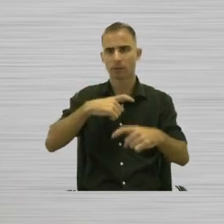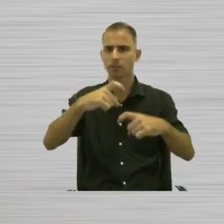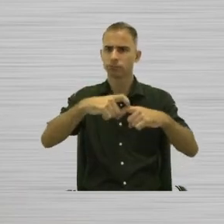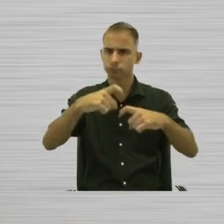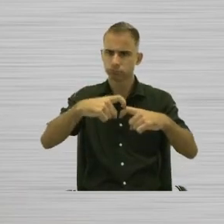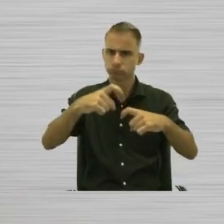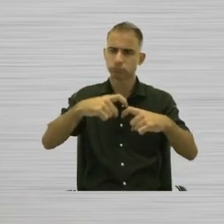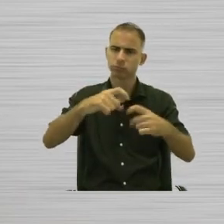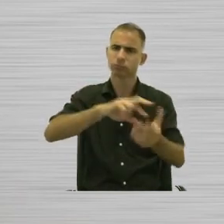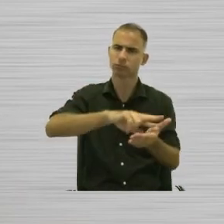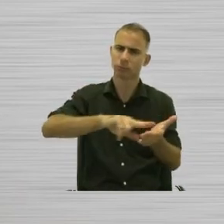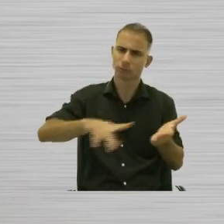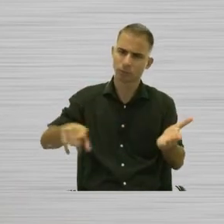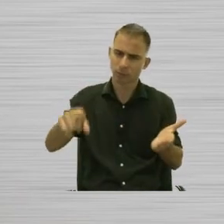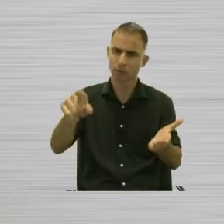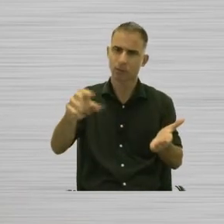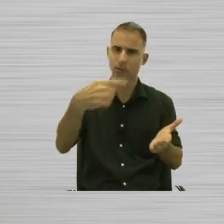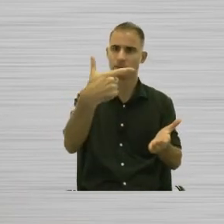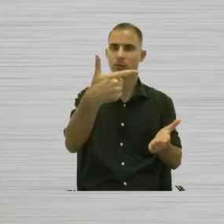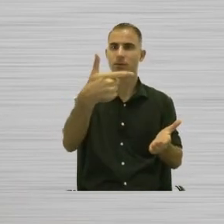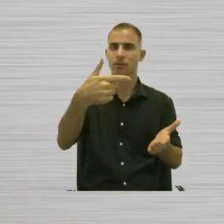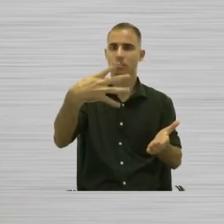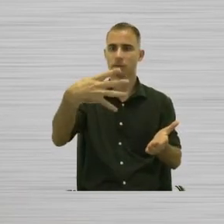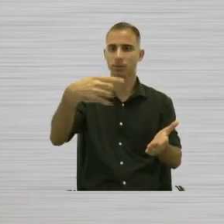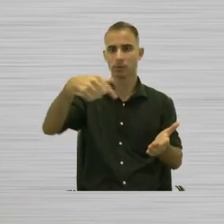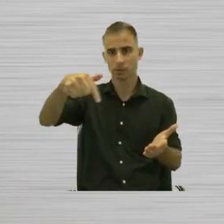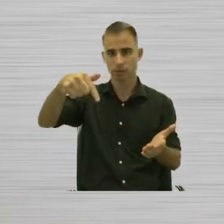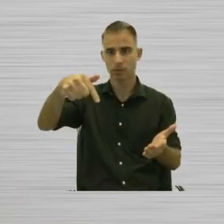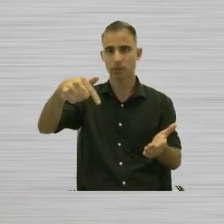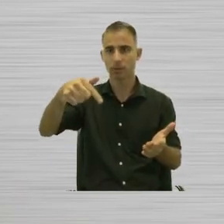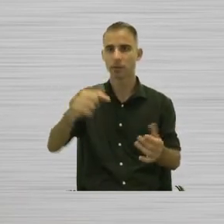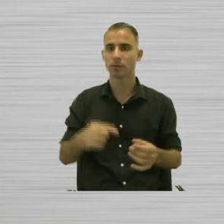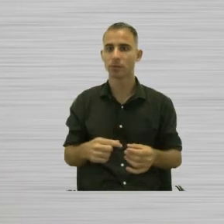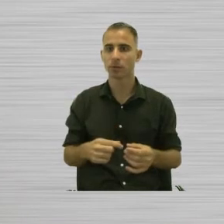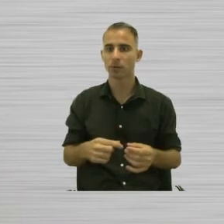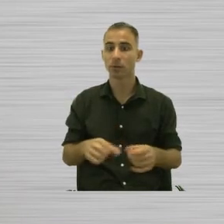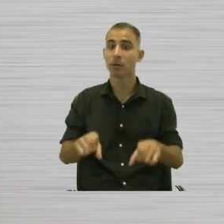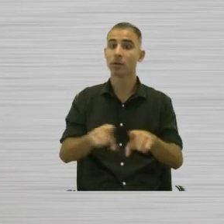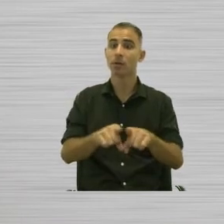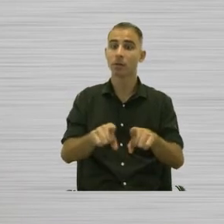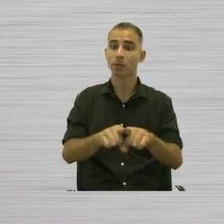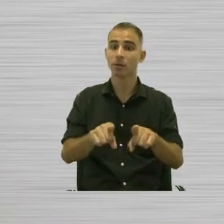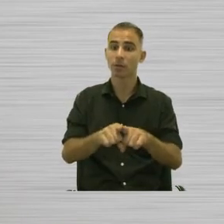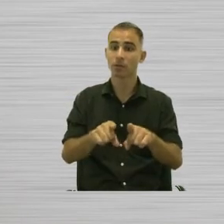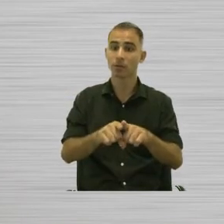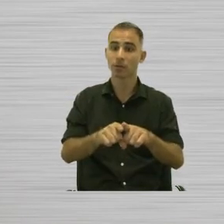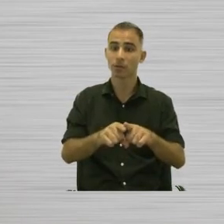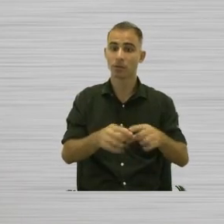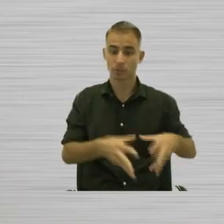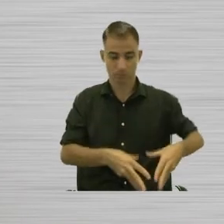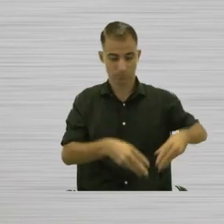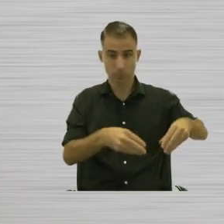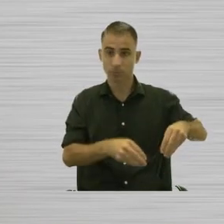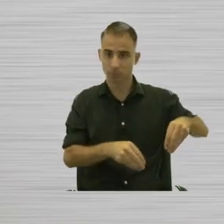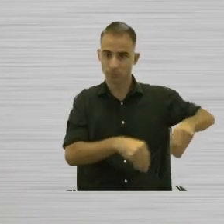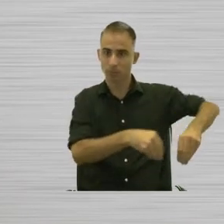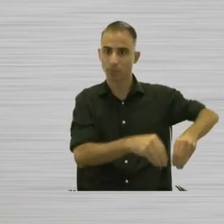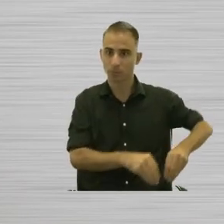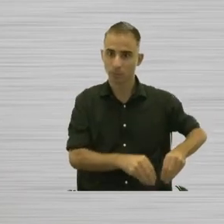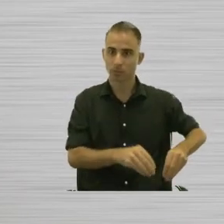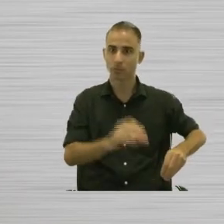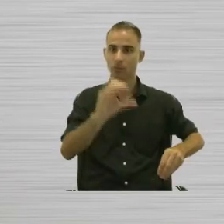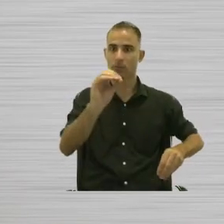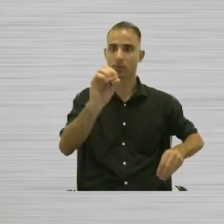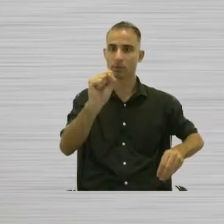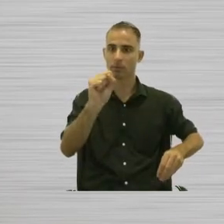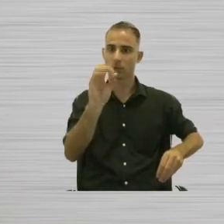dermatológicas. E lá nós atendemos hoje 136 pacientes ostomizados,